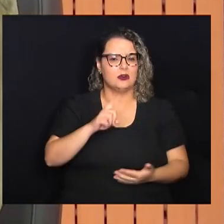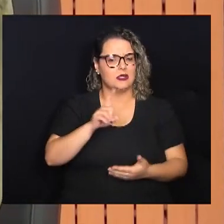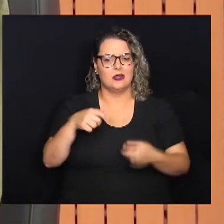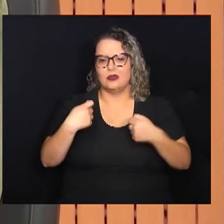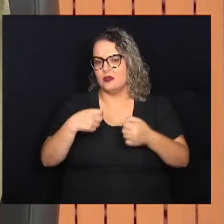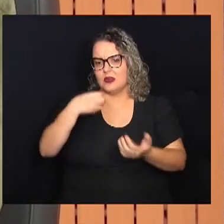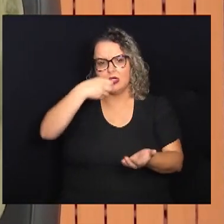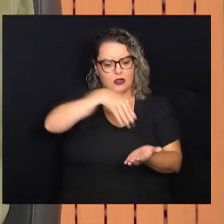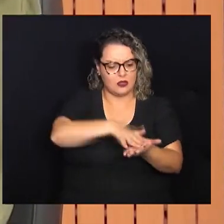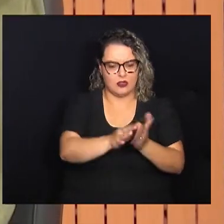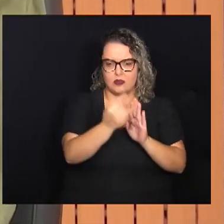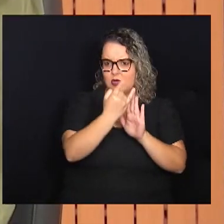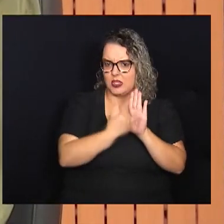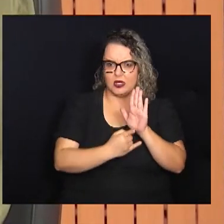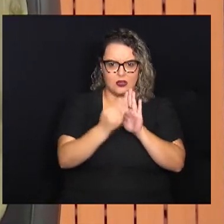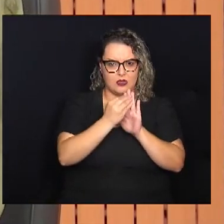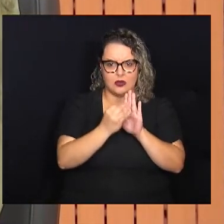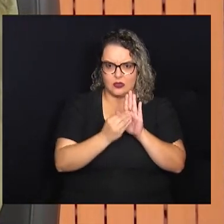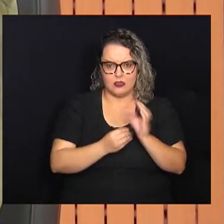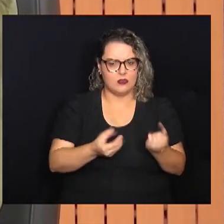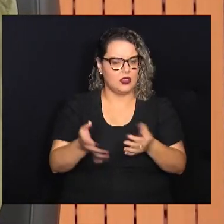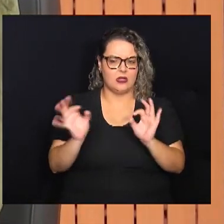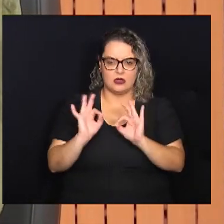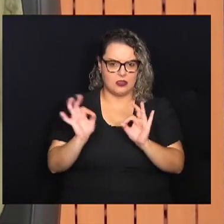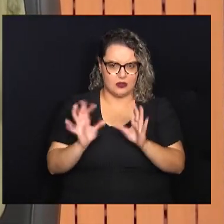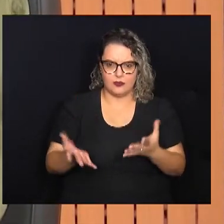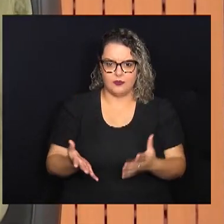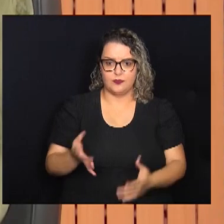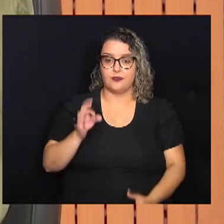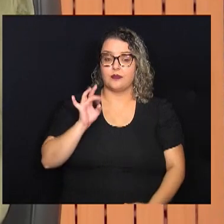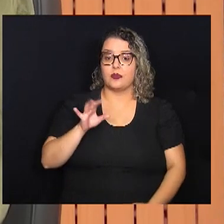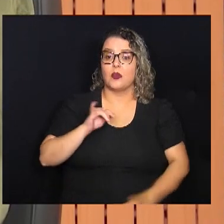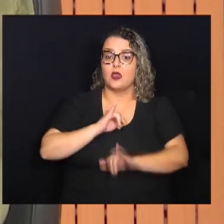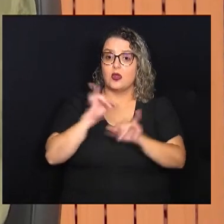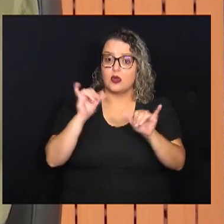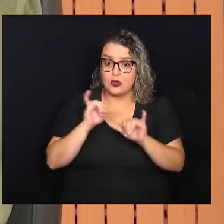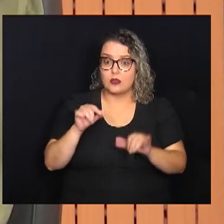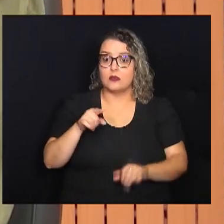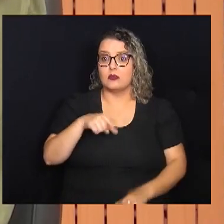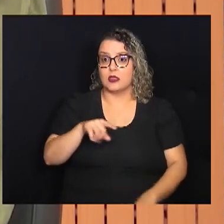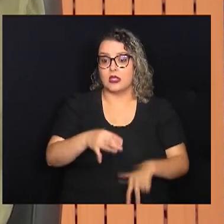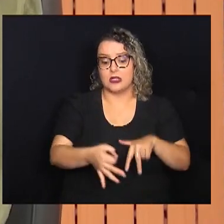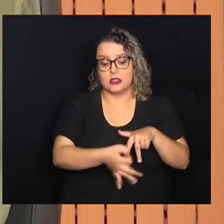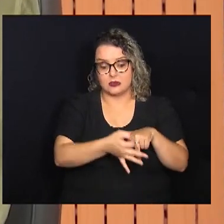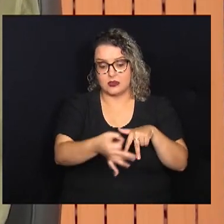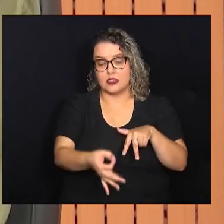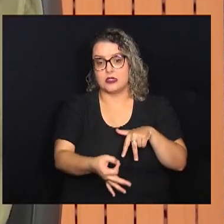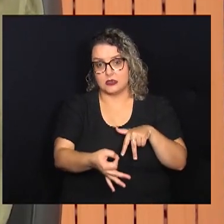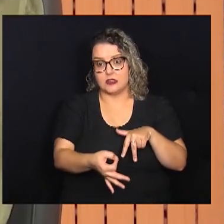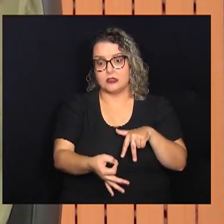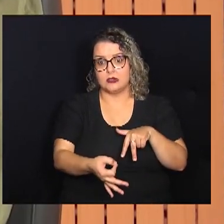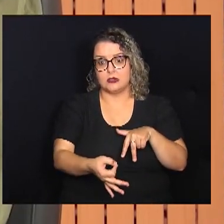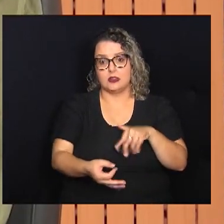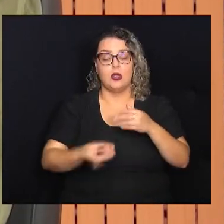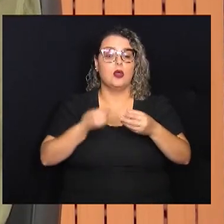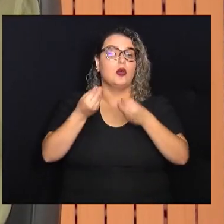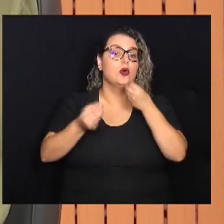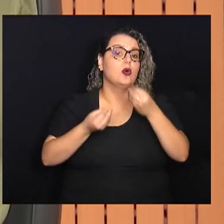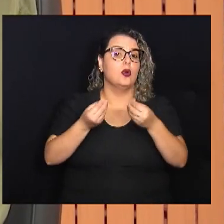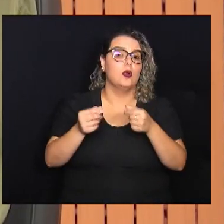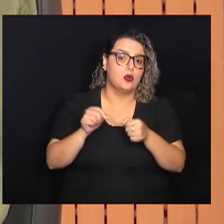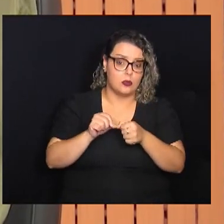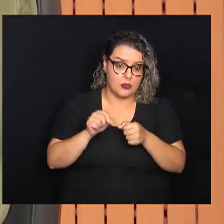nota fiscal que apresentou, nada. Só esses informes para eles darem um parecer para ver como que vai ser feito